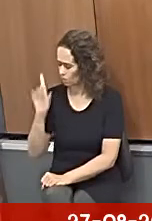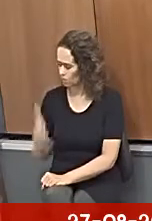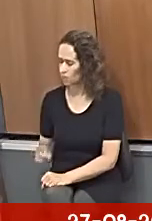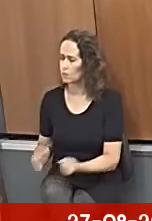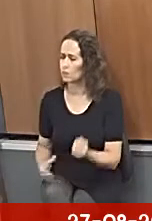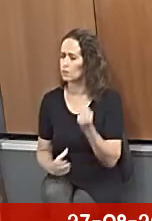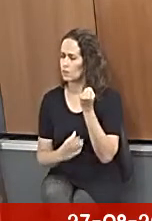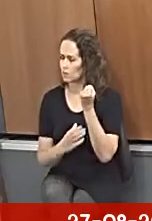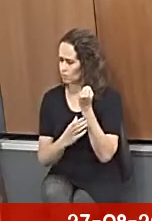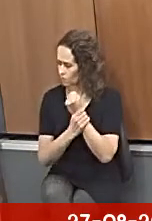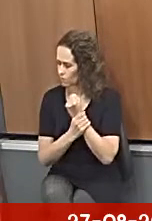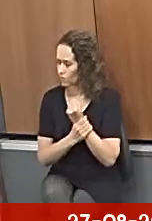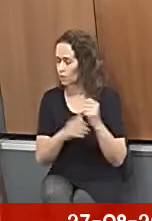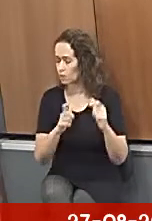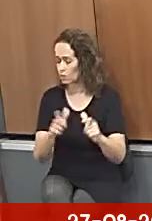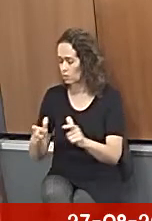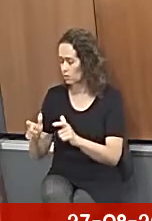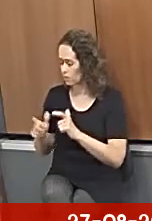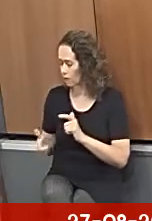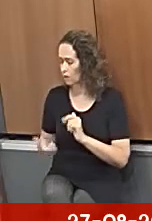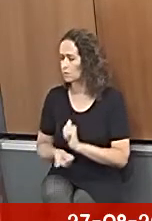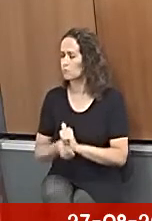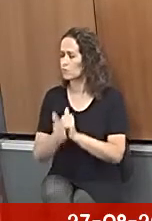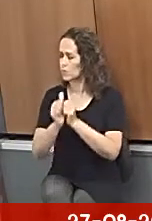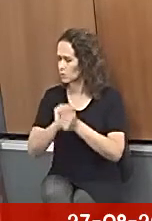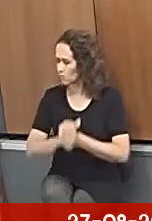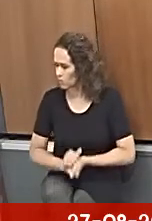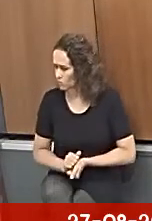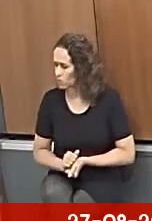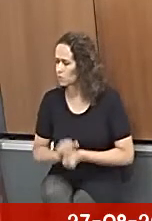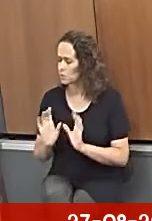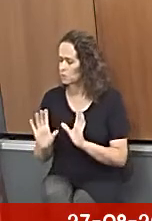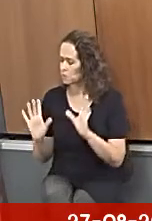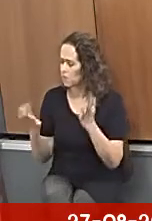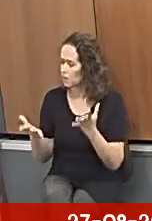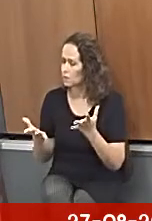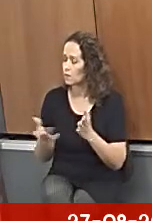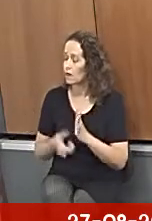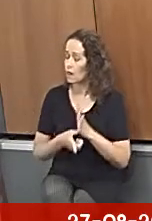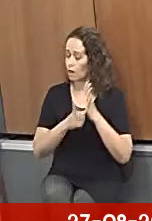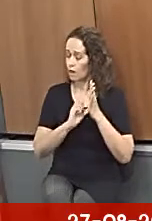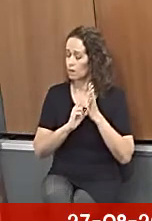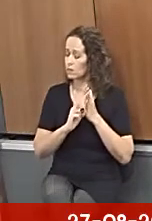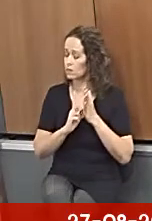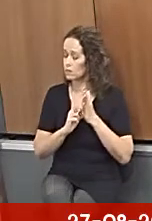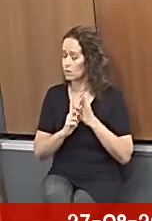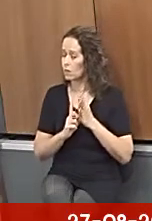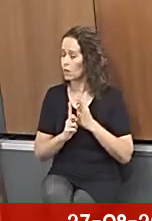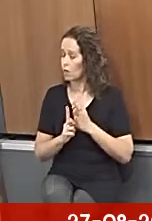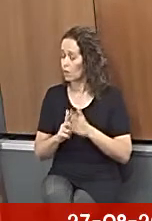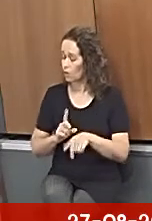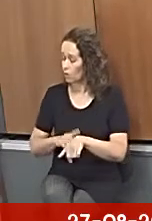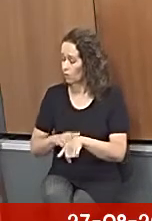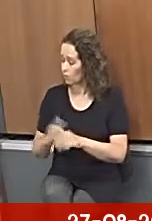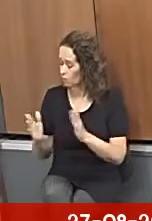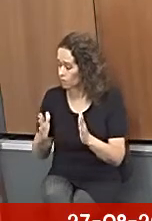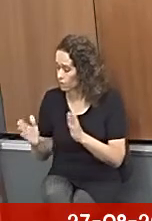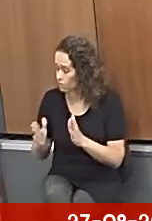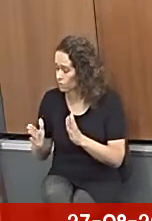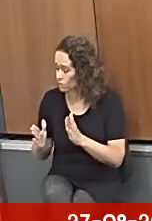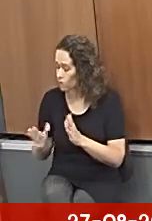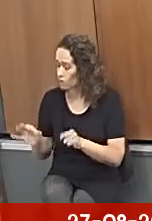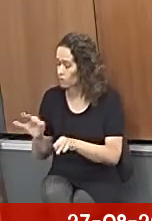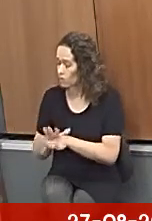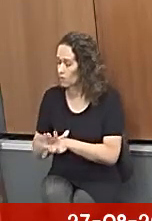locais onde são realizados os eventos esportivos antes durante e após a realização das partidas